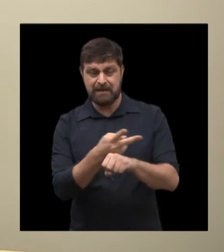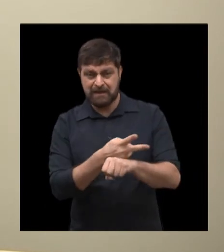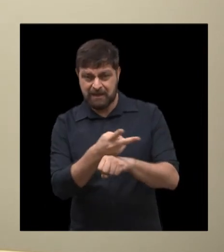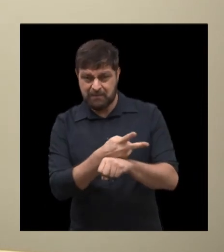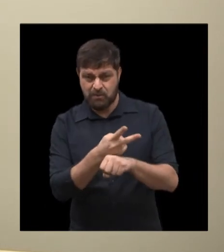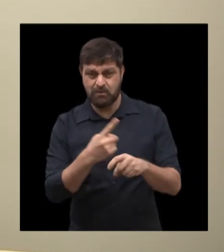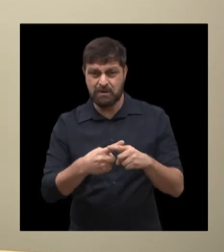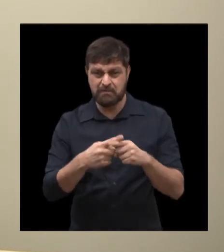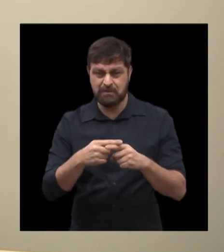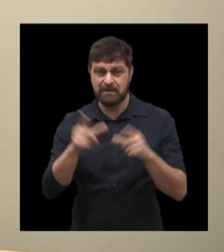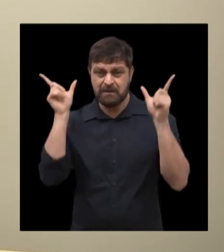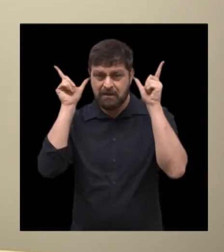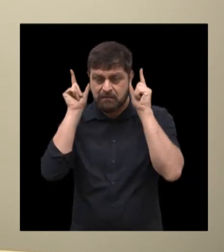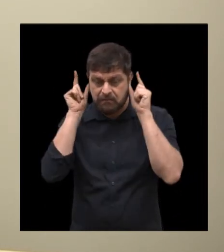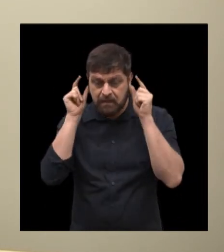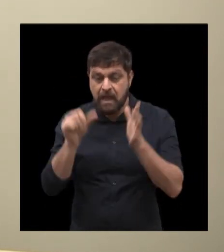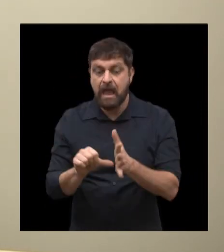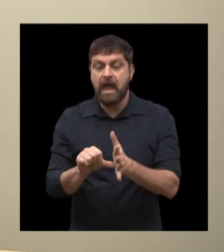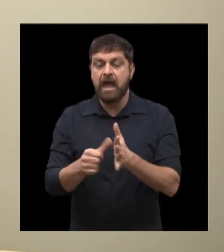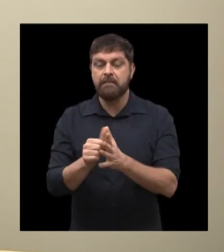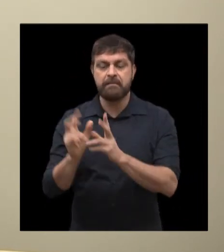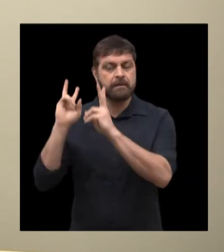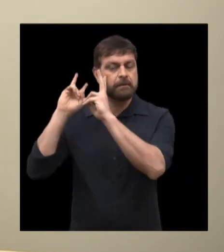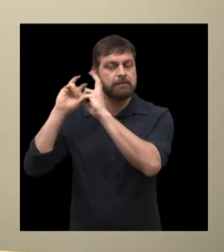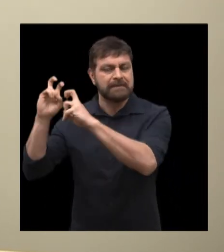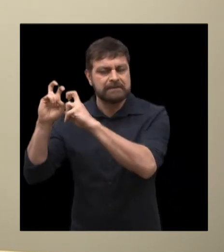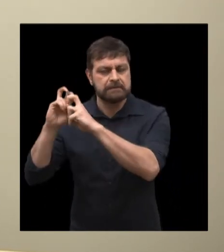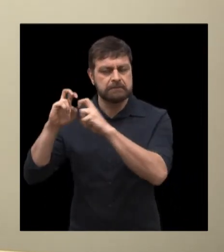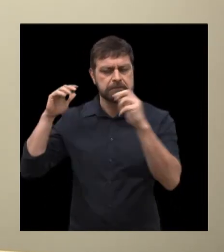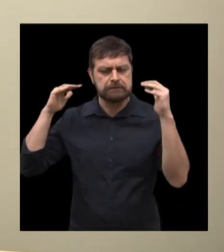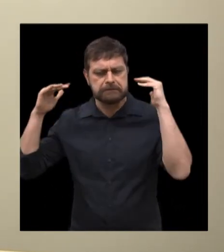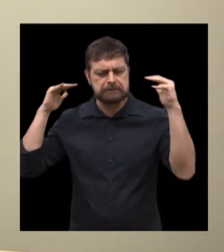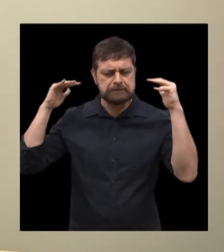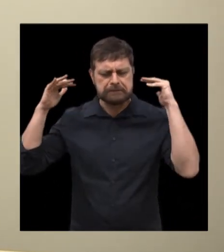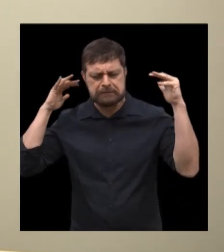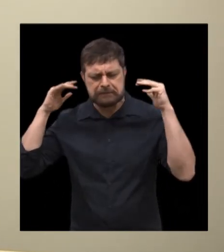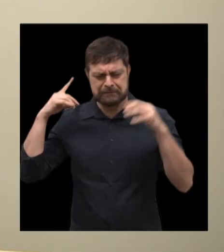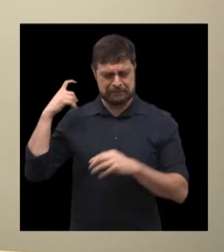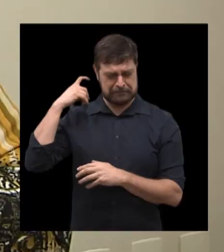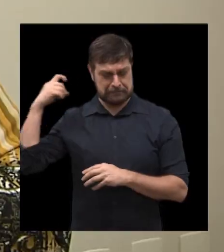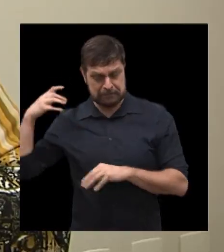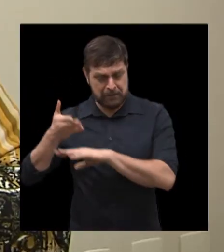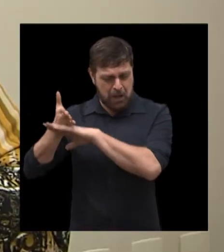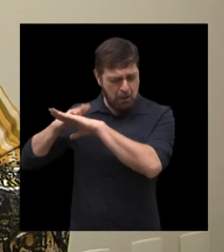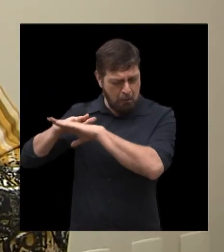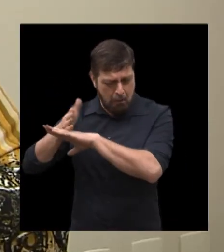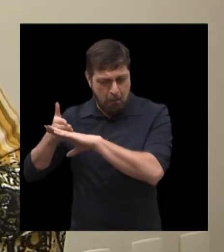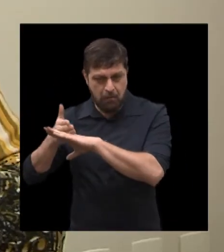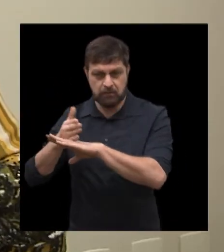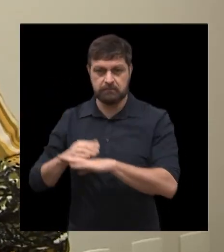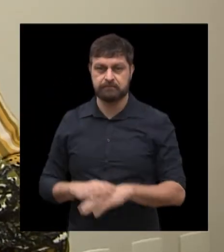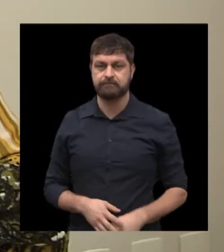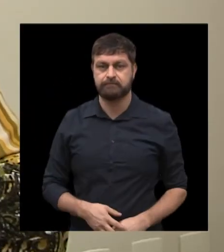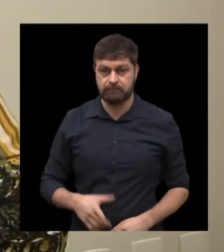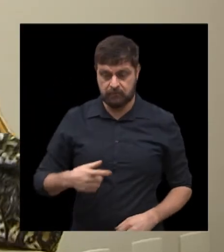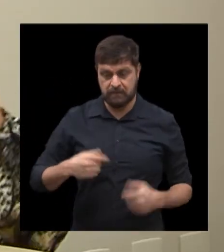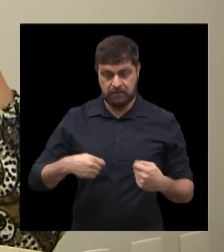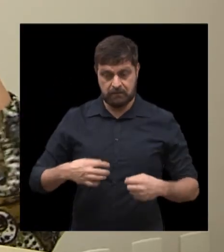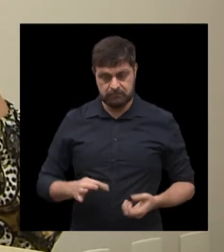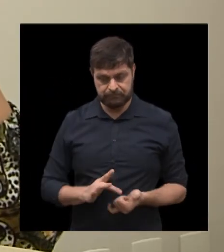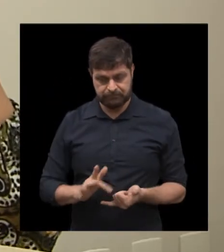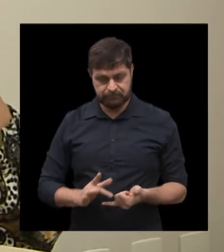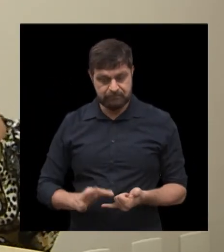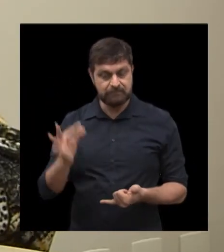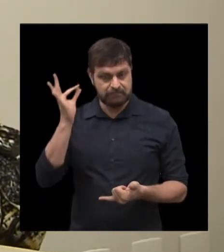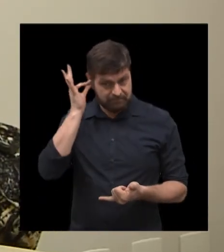perda, elas começaram a notar pelo aparecimento do zumbido, primeiramente. Fica a dica aí, fone de ouvido com